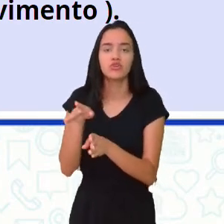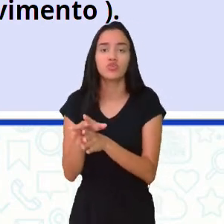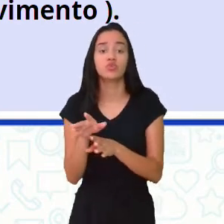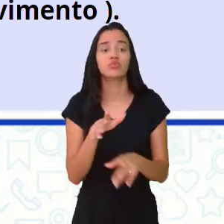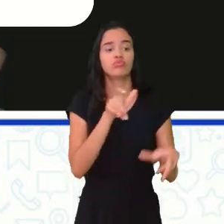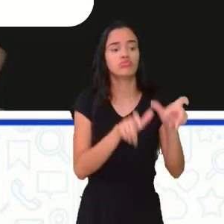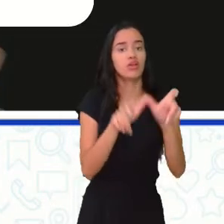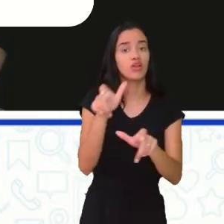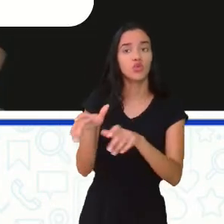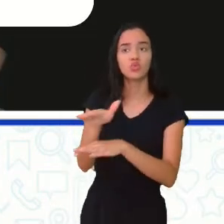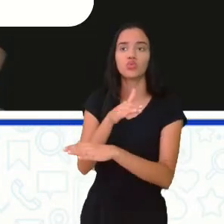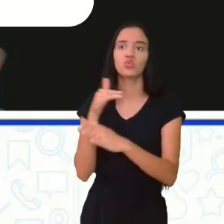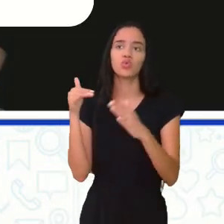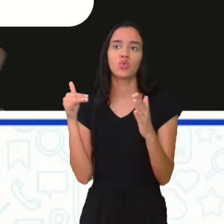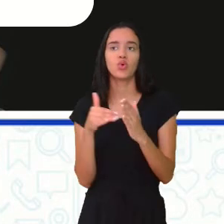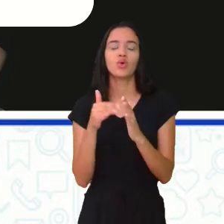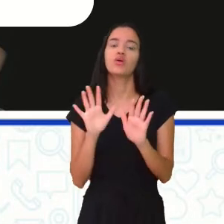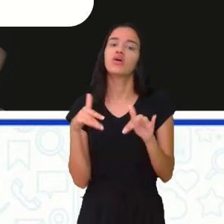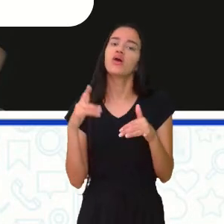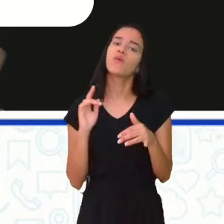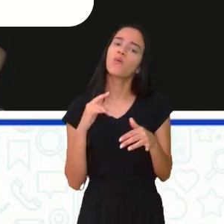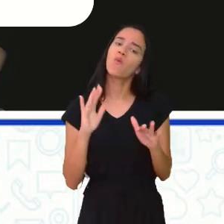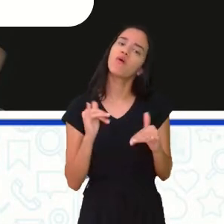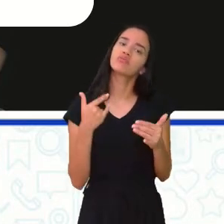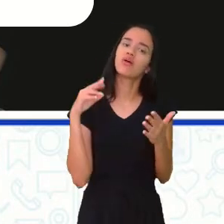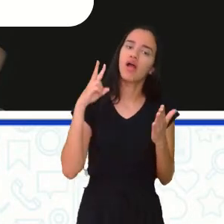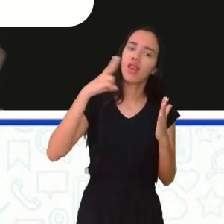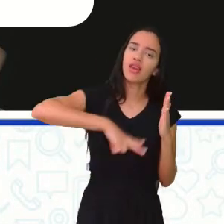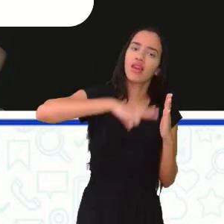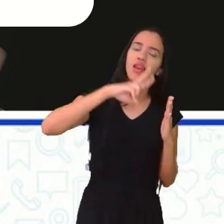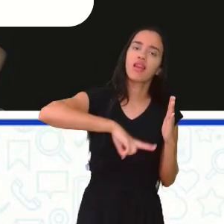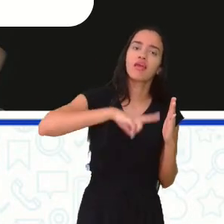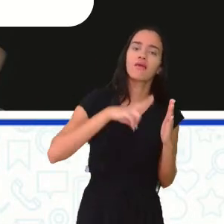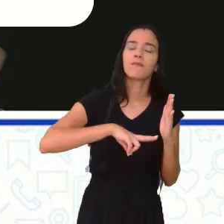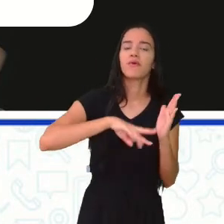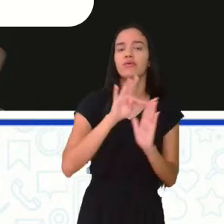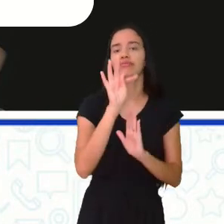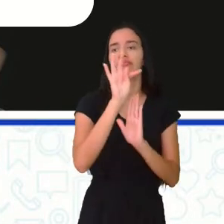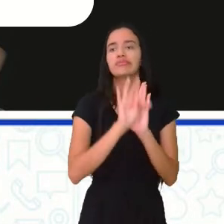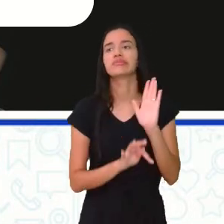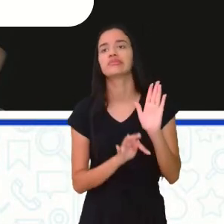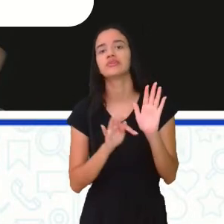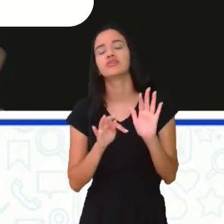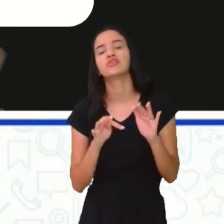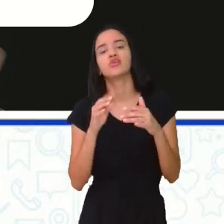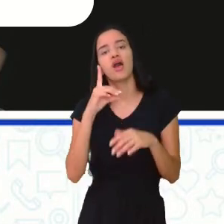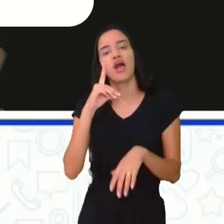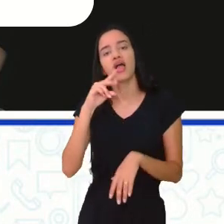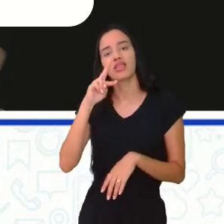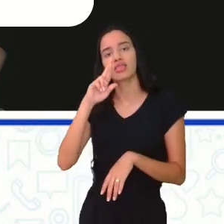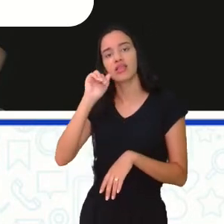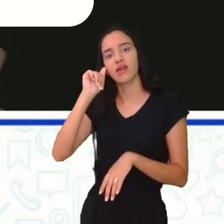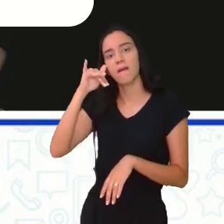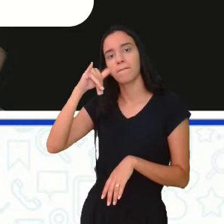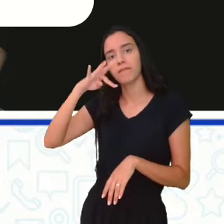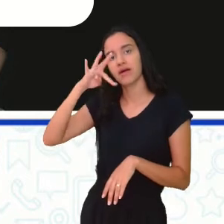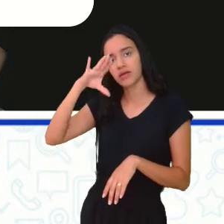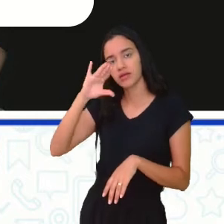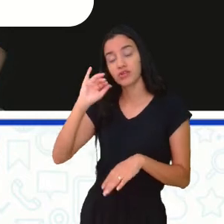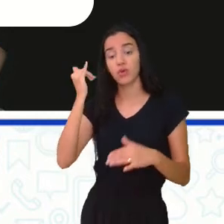os personagens. Quando lemos um texto dramático, as rubricas cênicas procuram nos